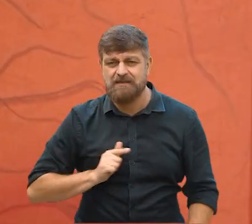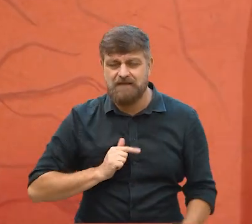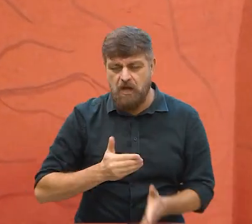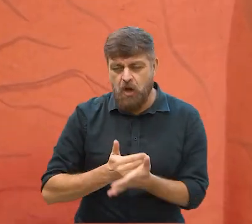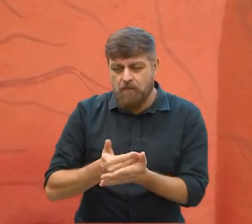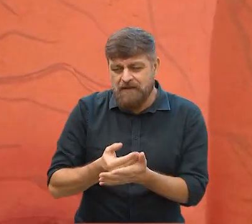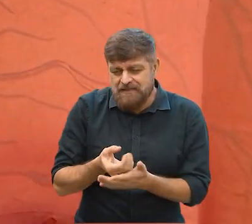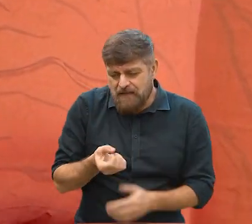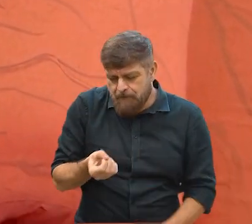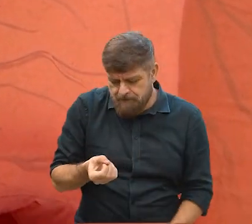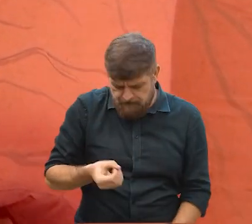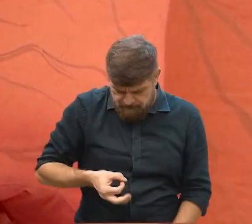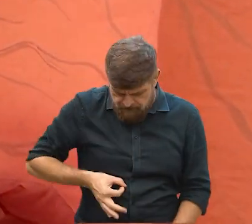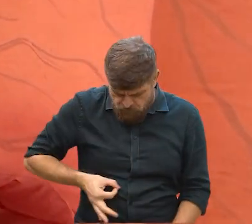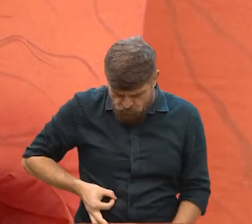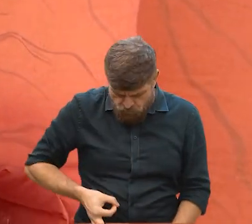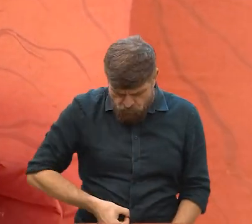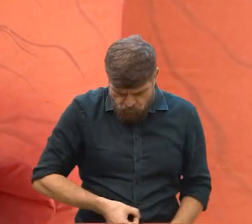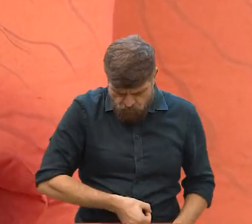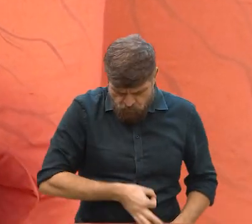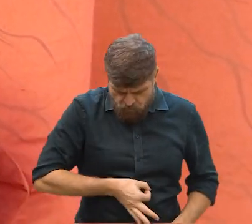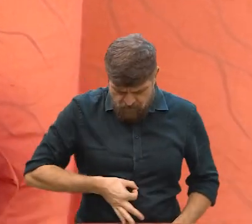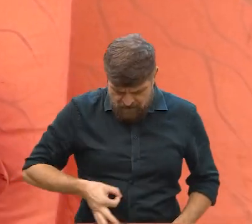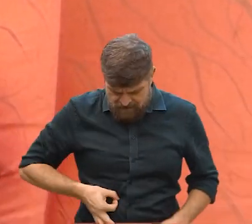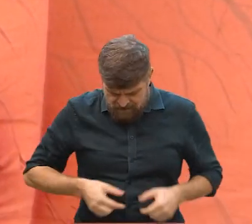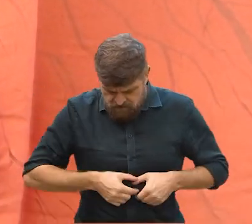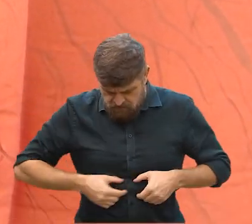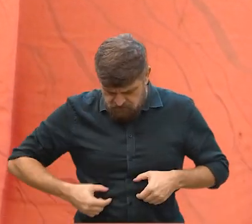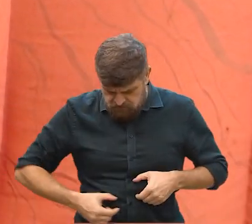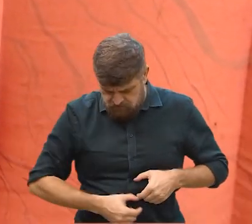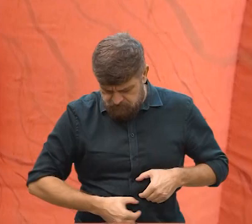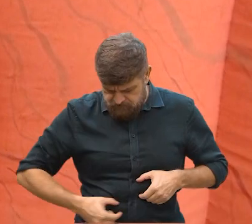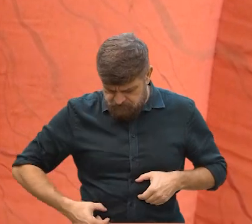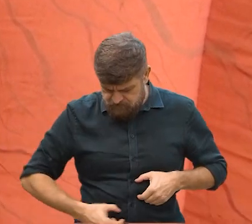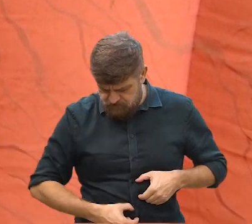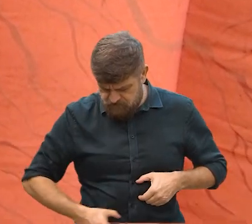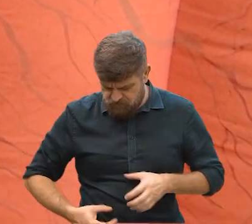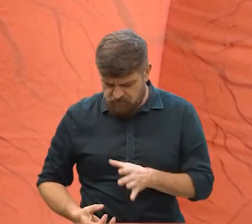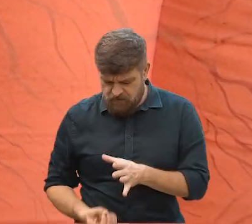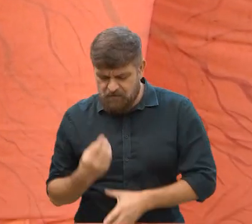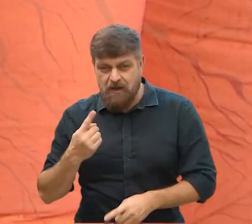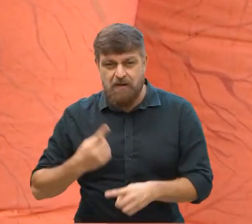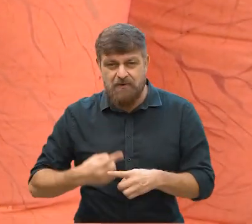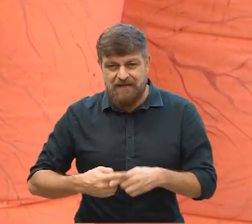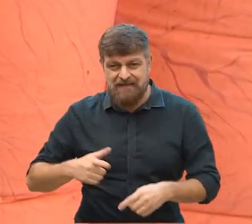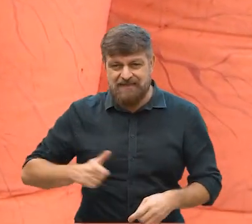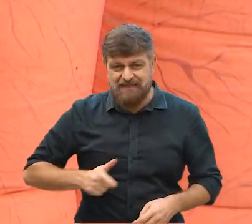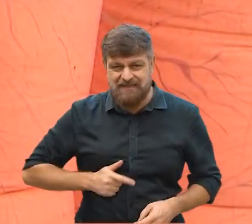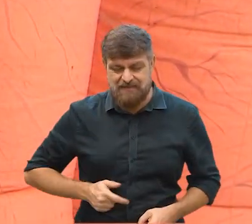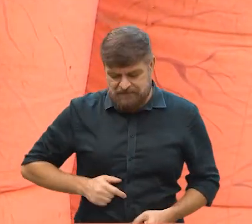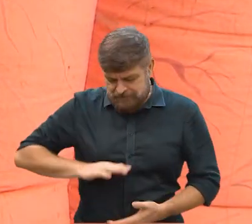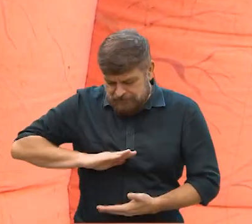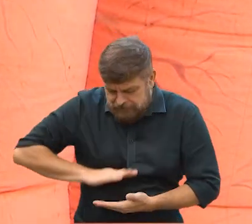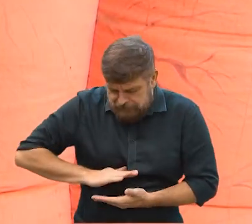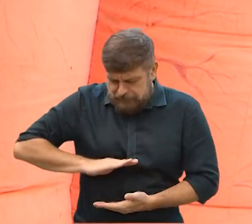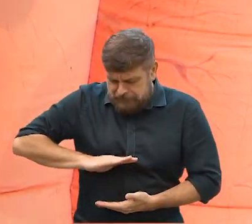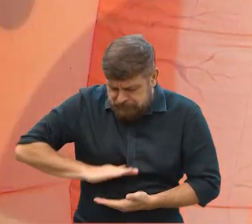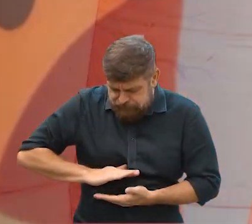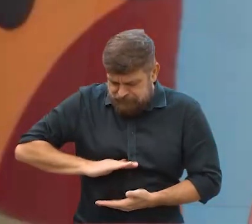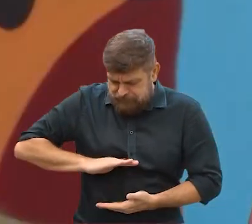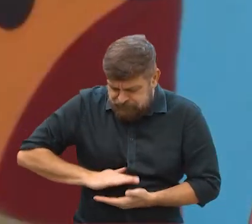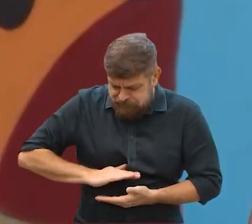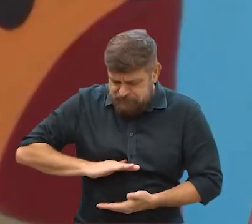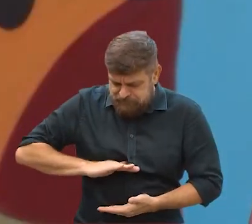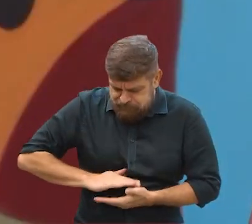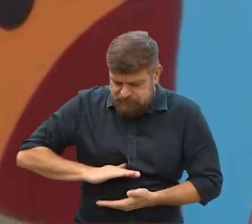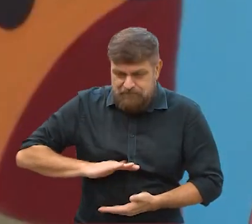como se fossem orifícios ou reentrâncias que existem na mucosa do intestino, causada pelo excesso de pressão dentro do intestino